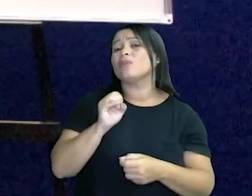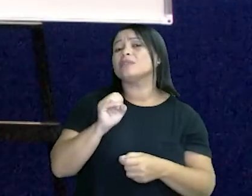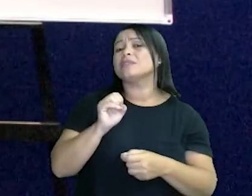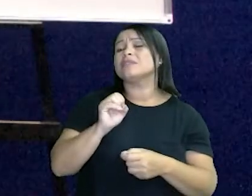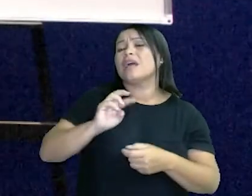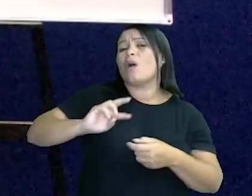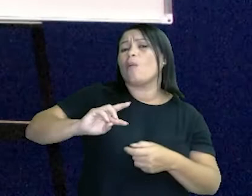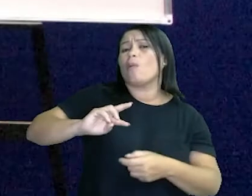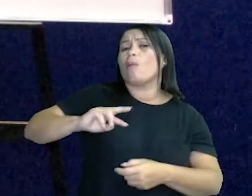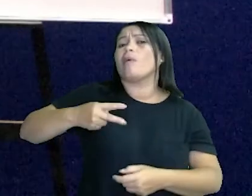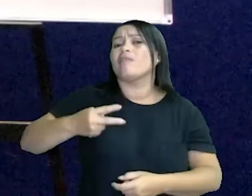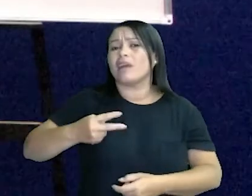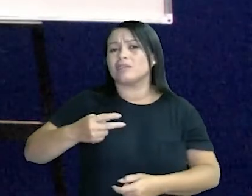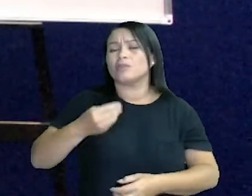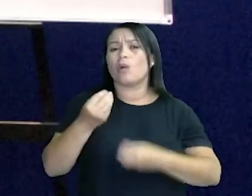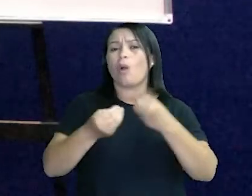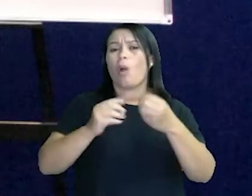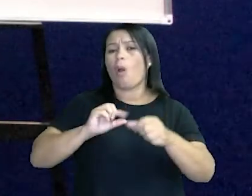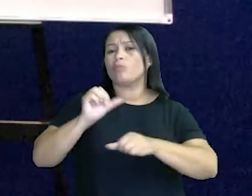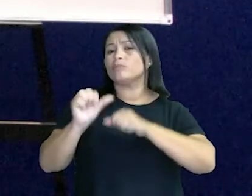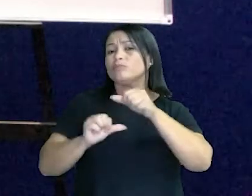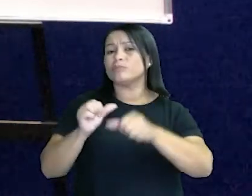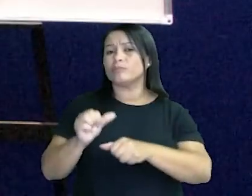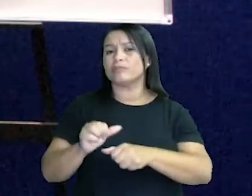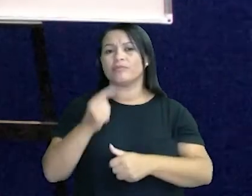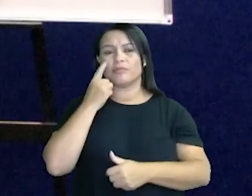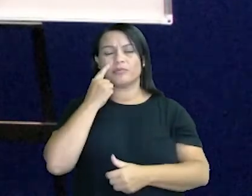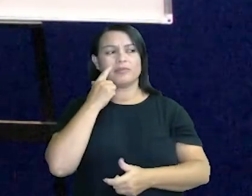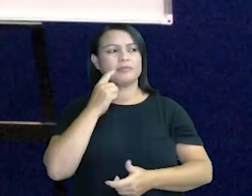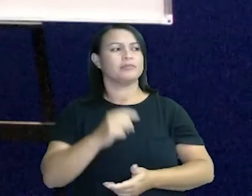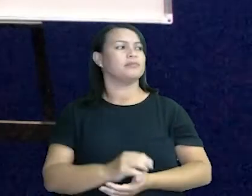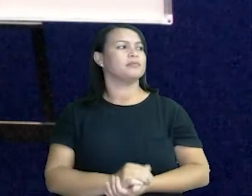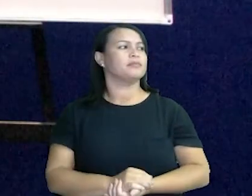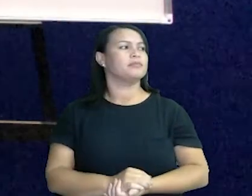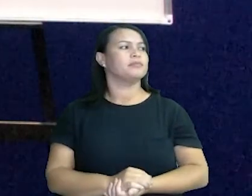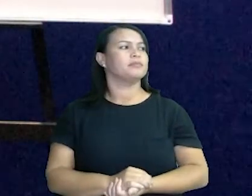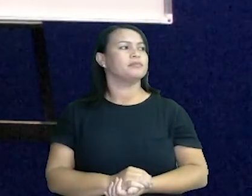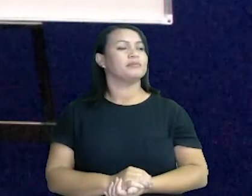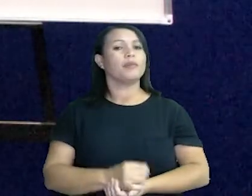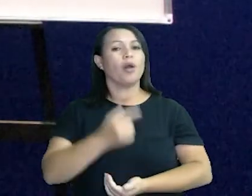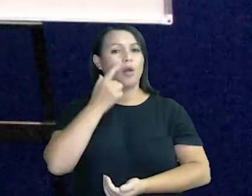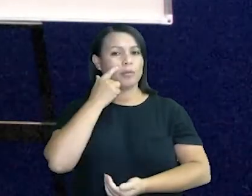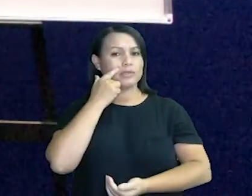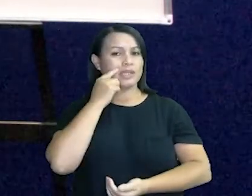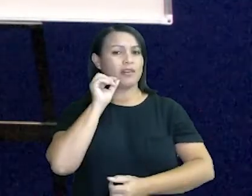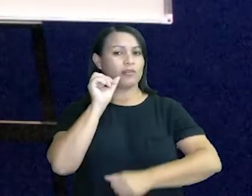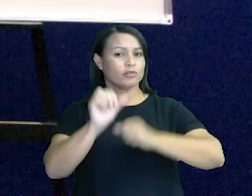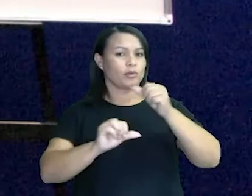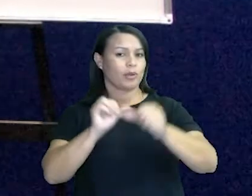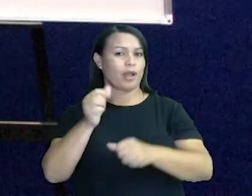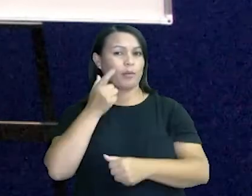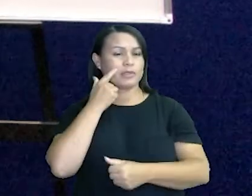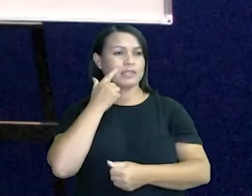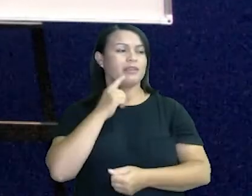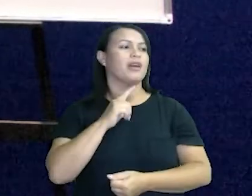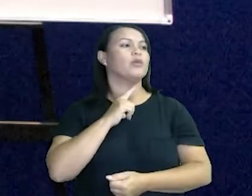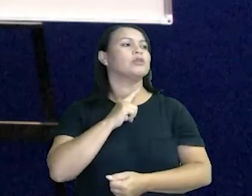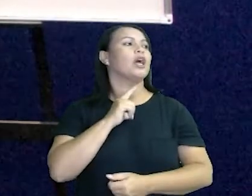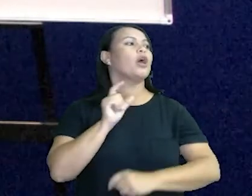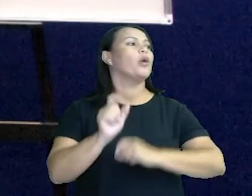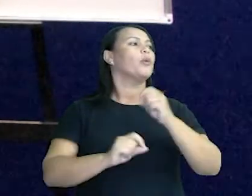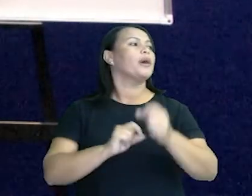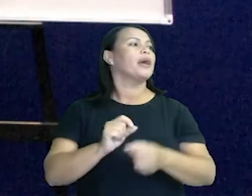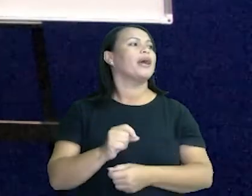fosse o inverso vamos fazer universo agora e vamos para aqui vou fazer um universo tá Eu